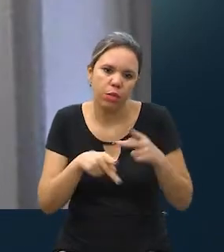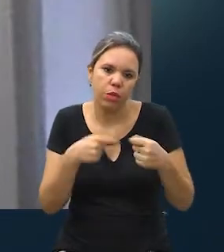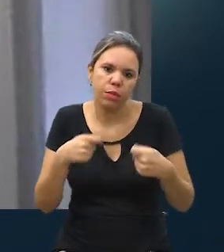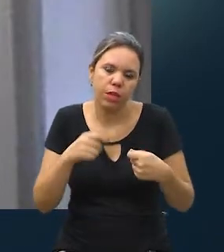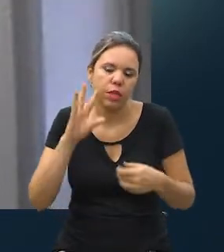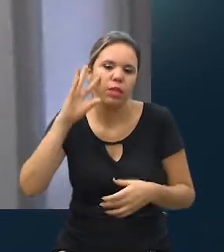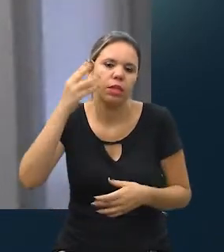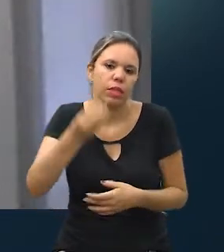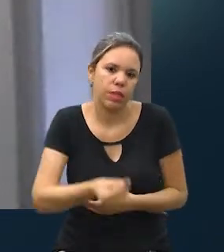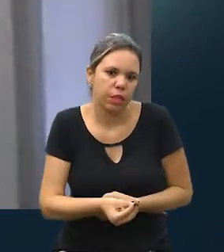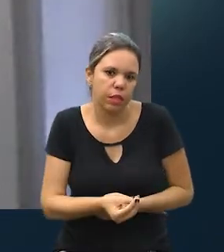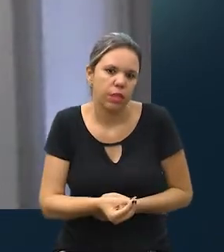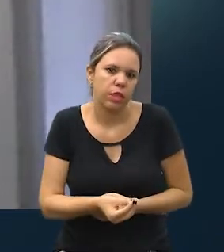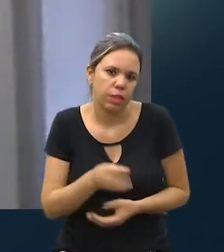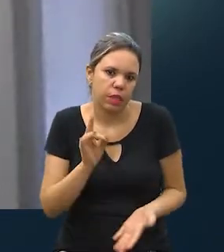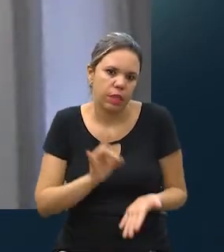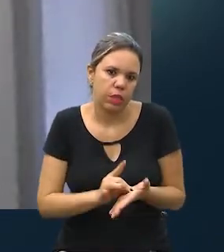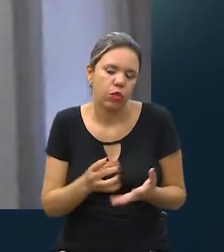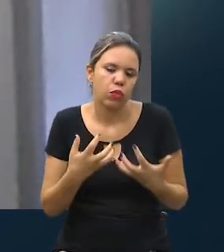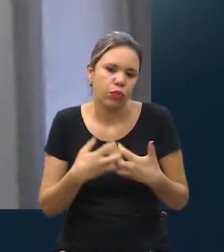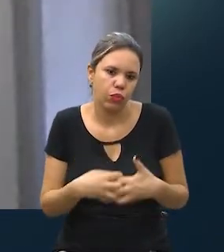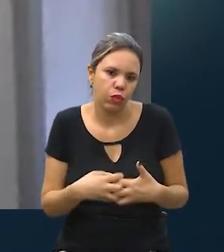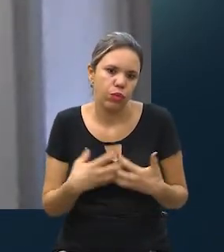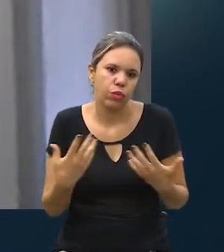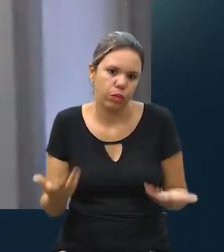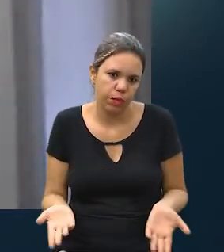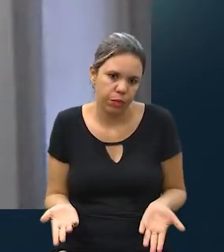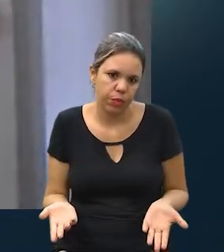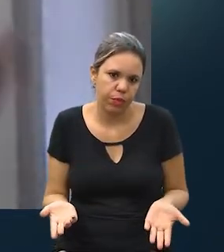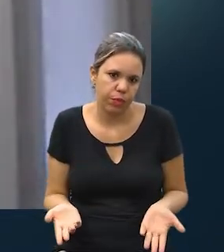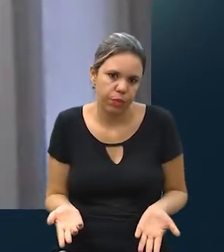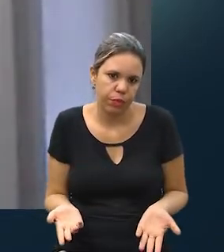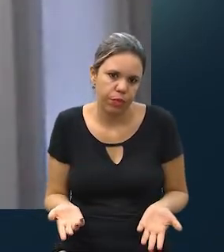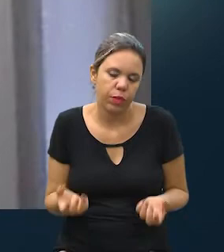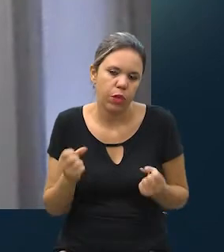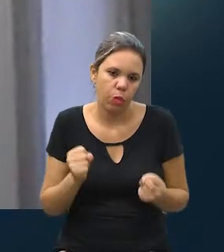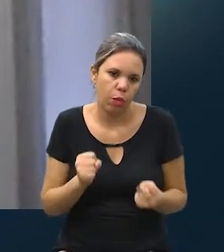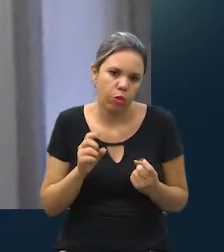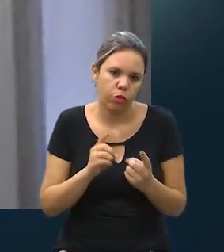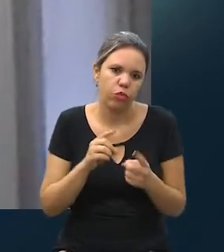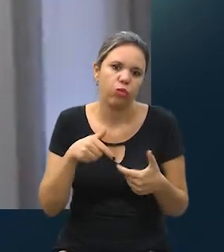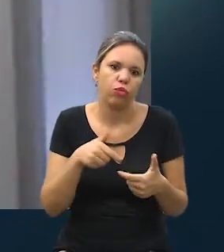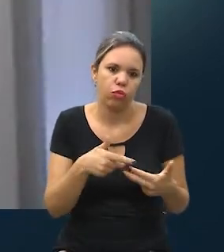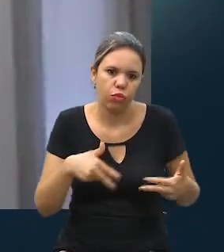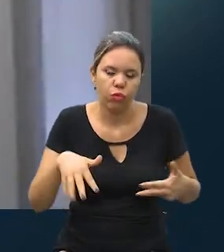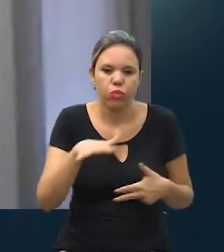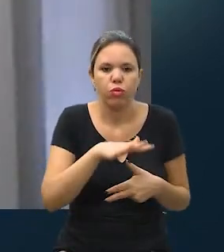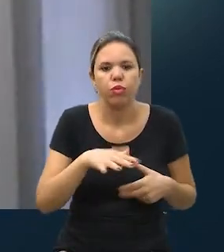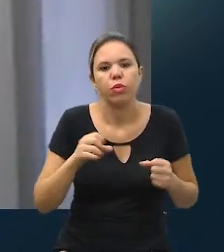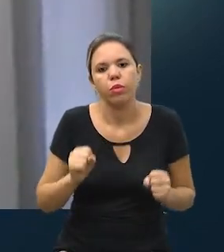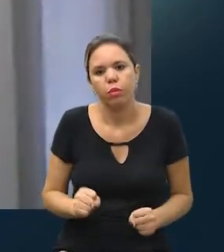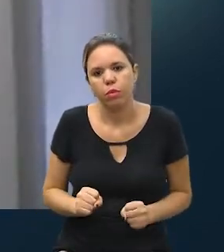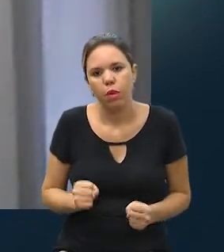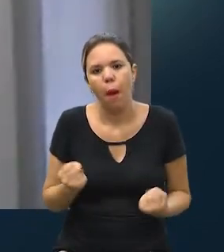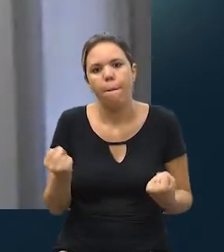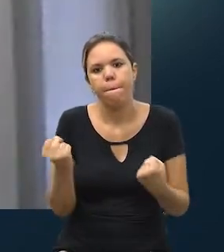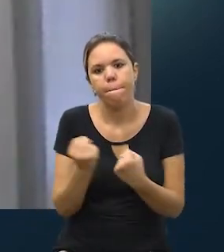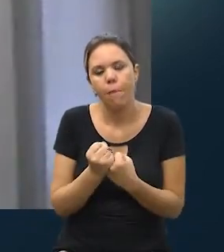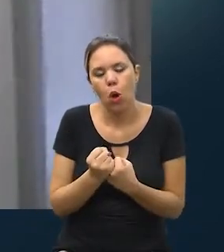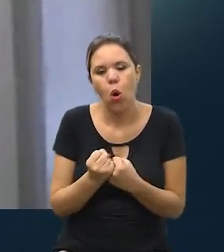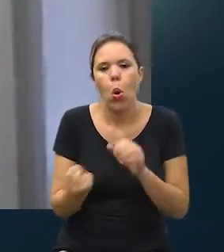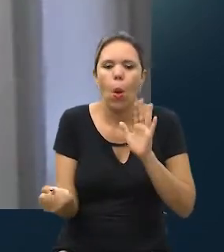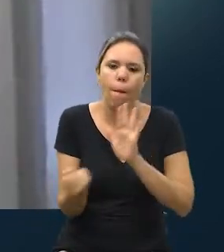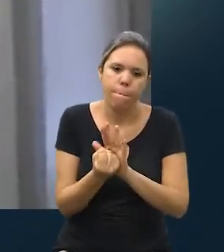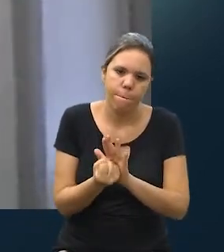precisam entender exatamente como funciona, né? Então, eu posso prestar serviços, tanto pode ser em apoio ao licenciamento